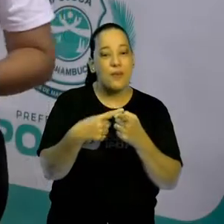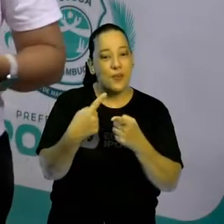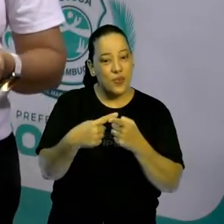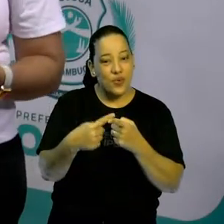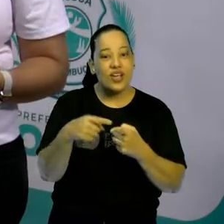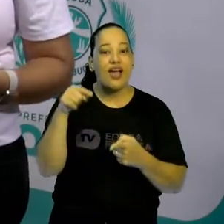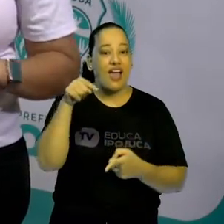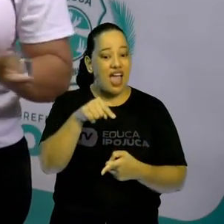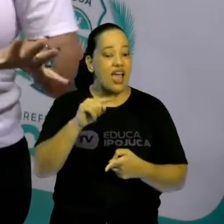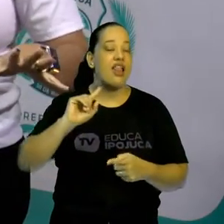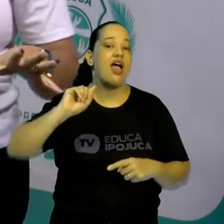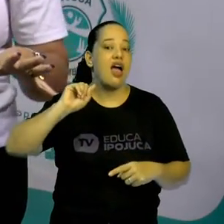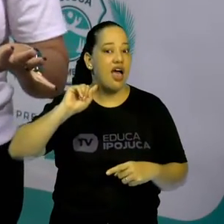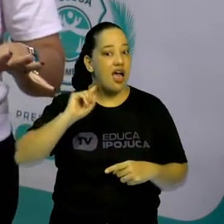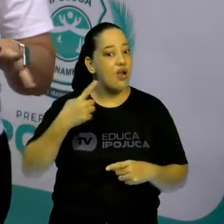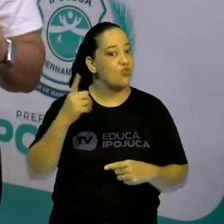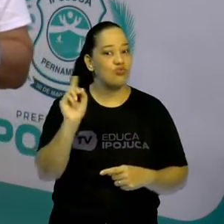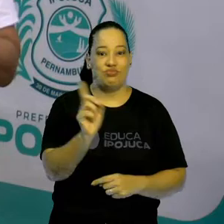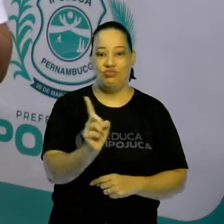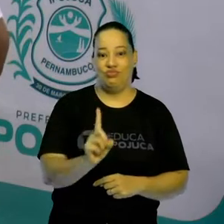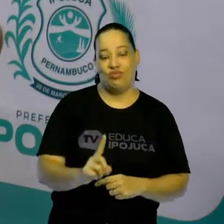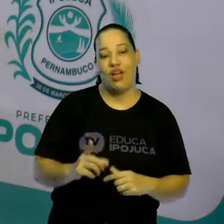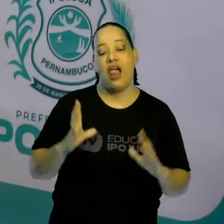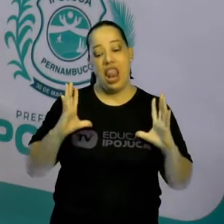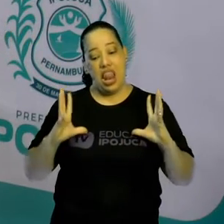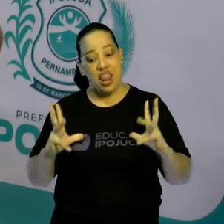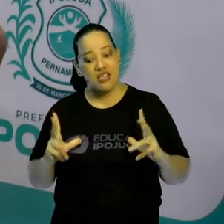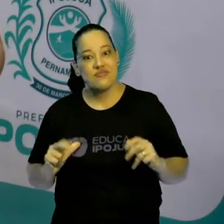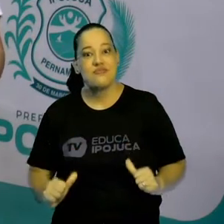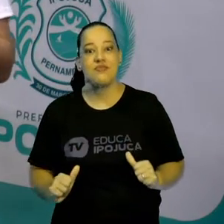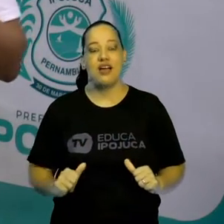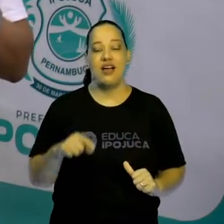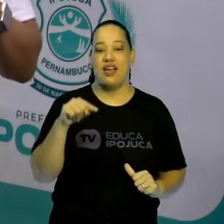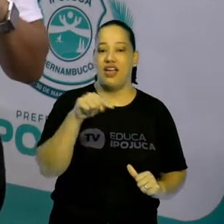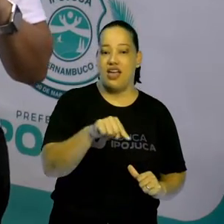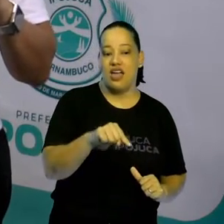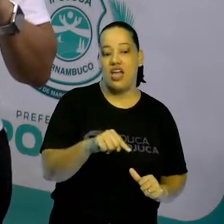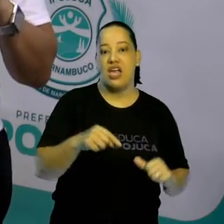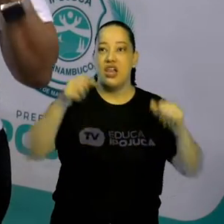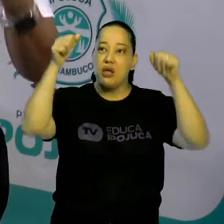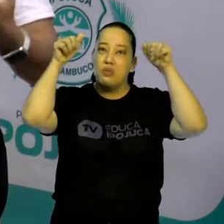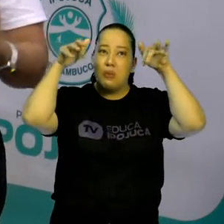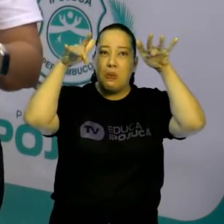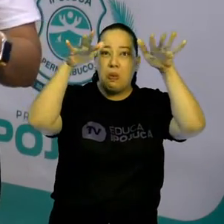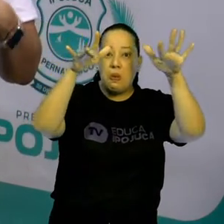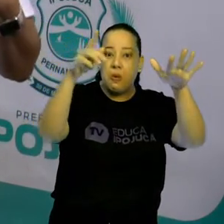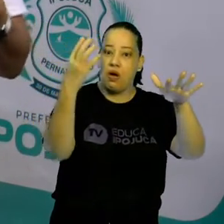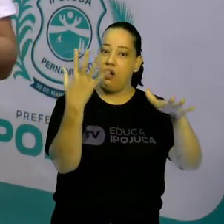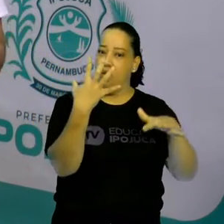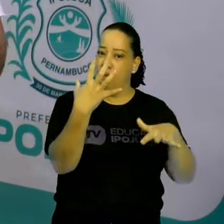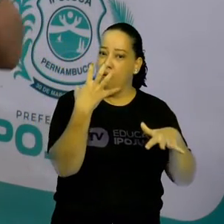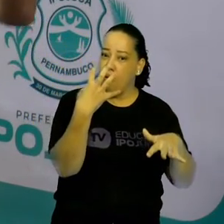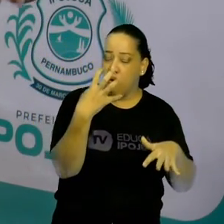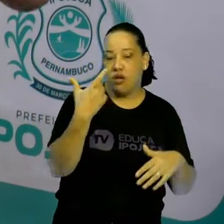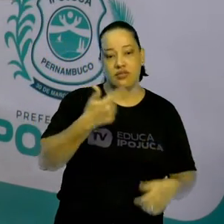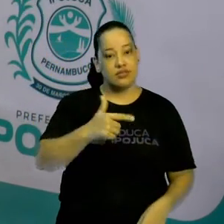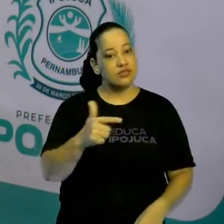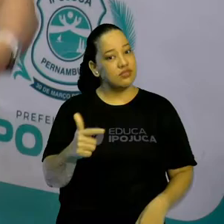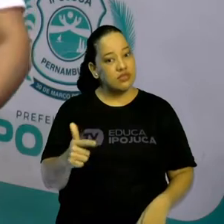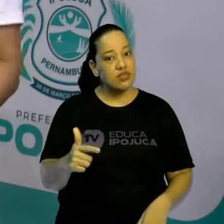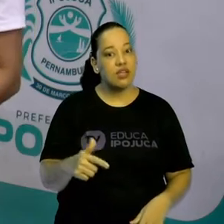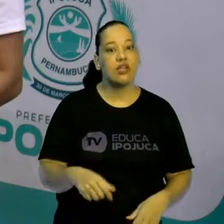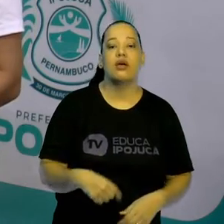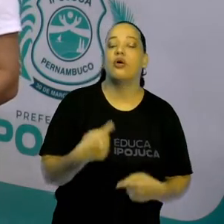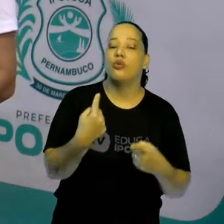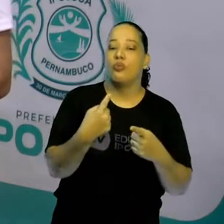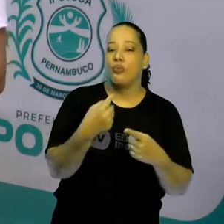é uma energia limpa, ela não produz poluição. A fonte dela é renovável, porque é